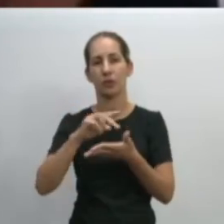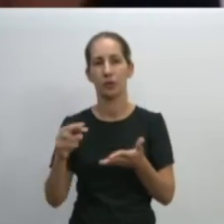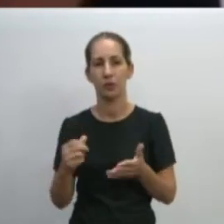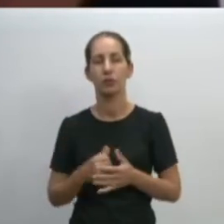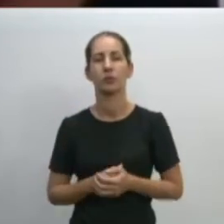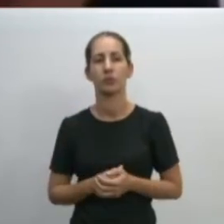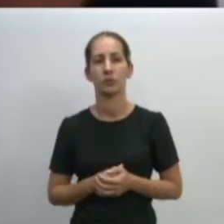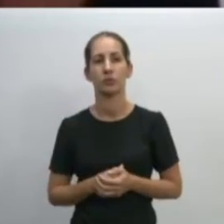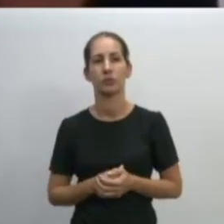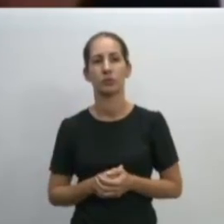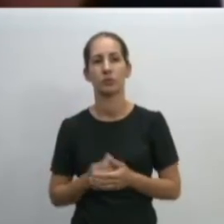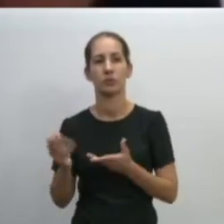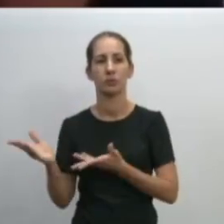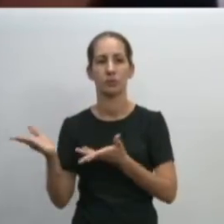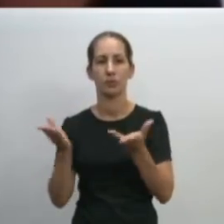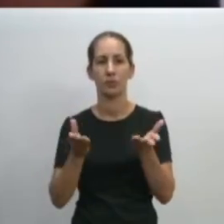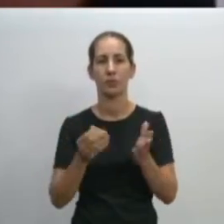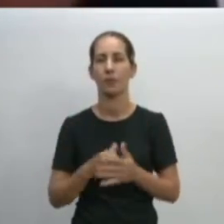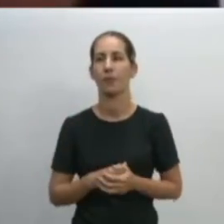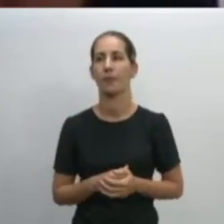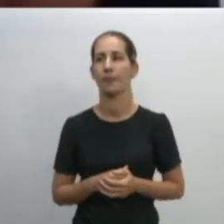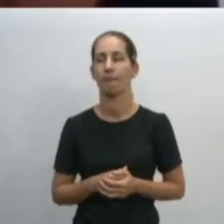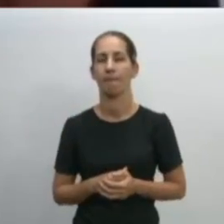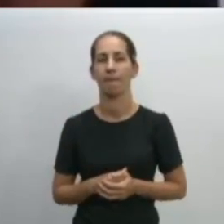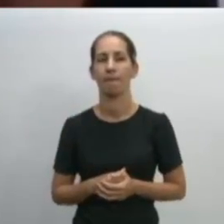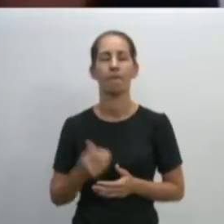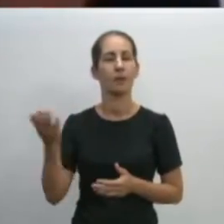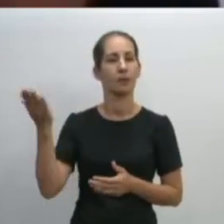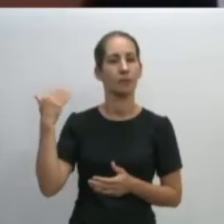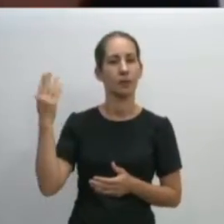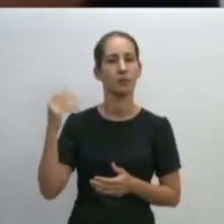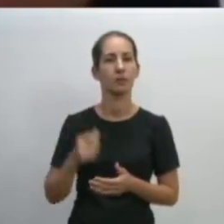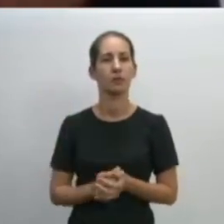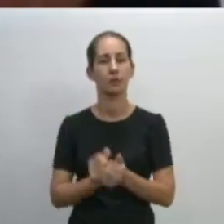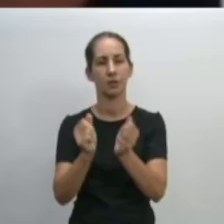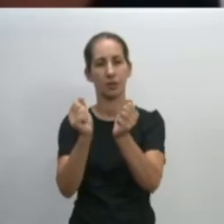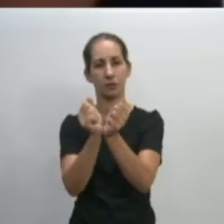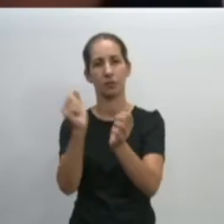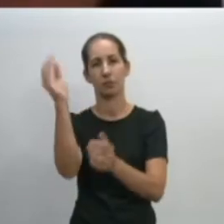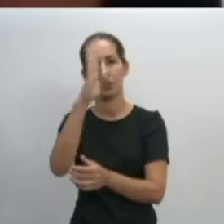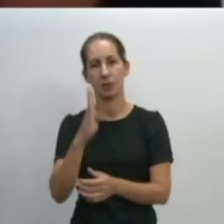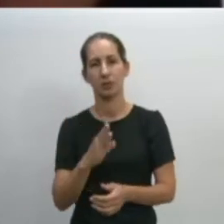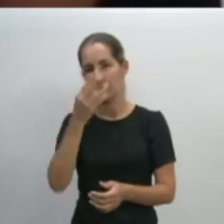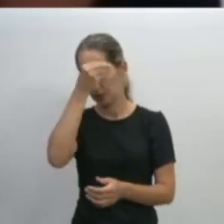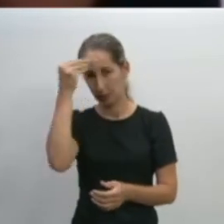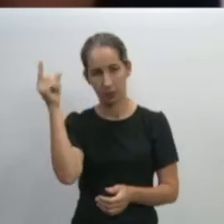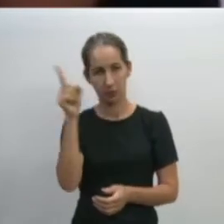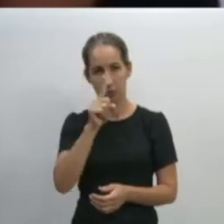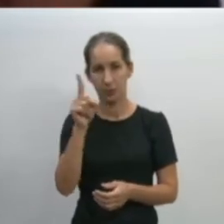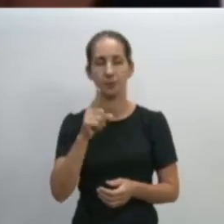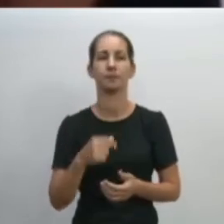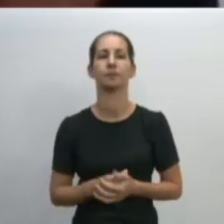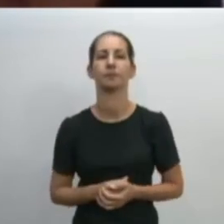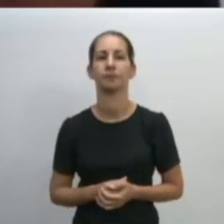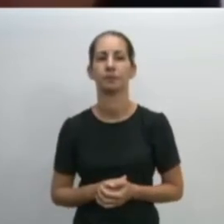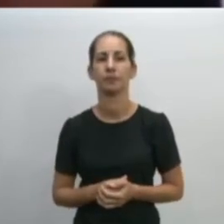para que o passado não se esqueça. O passado escravista do Brasil, ele não pode ser esquecido. Não pode ser esquecido para que